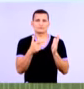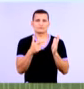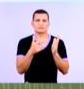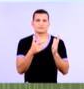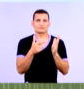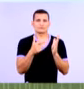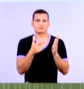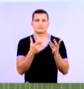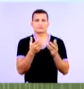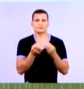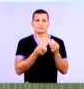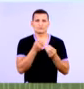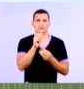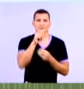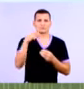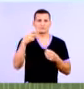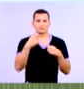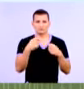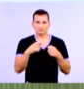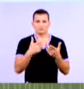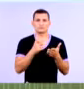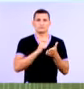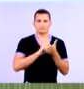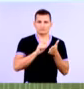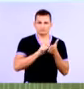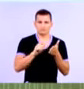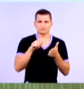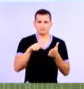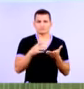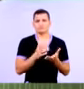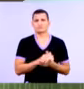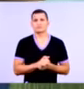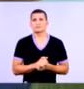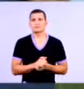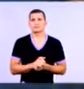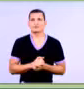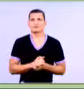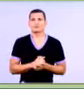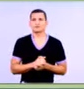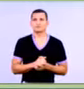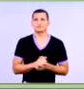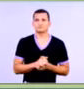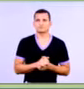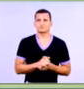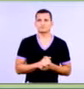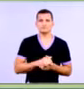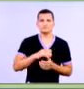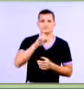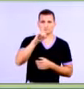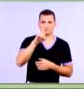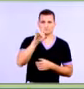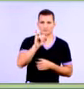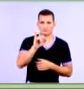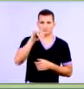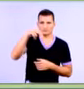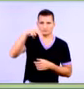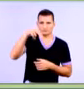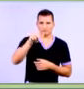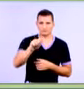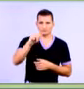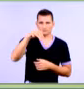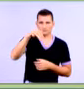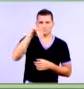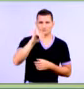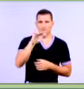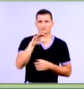essa aplicação eu tenho que reescrever. Então, essa é a grande desvantagem. Na minha alocação dinâmica, a estrutura de